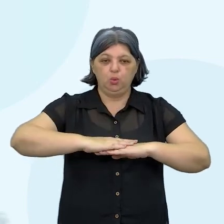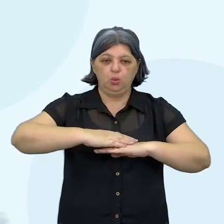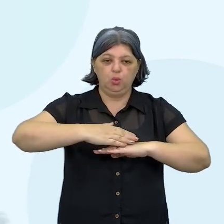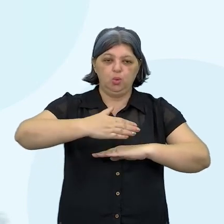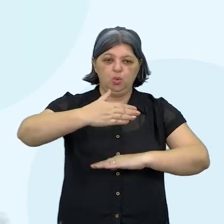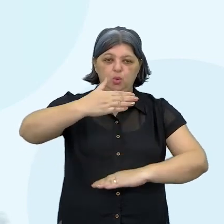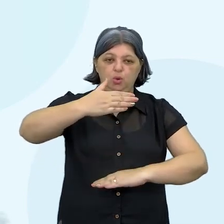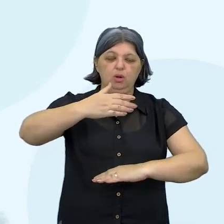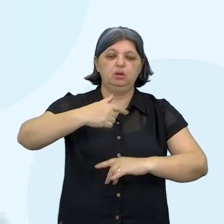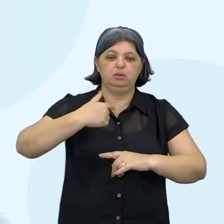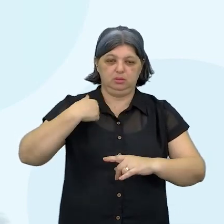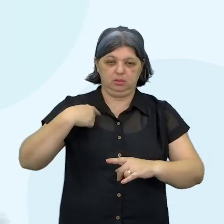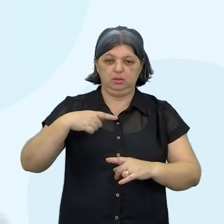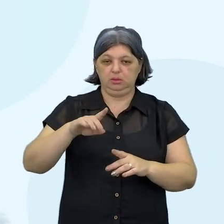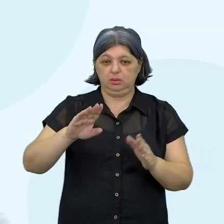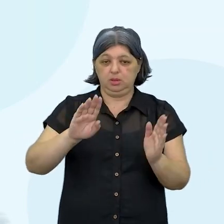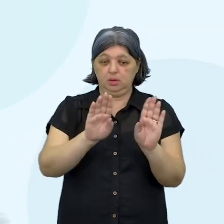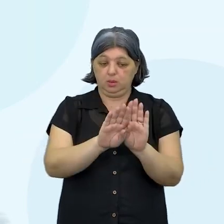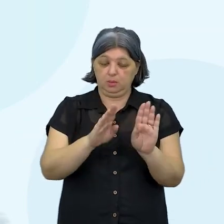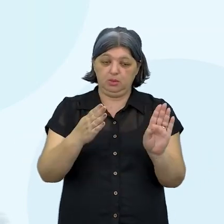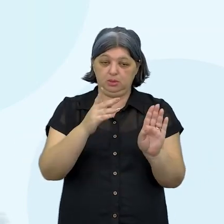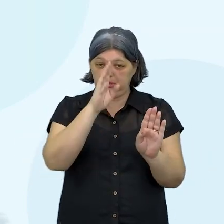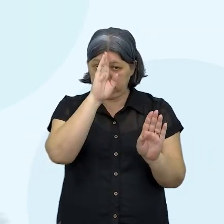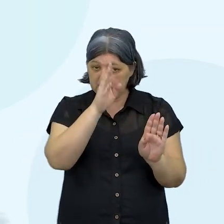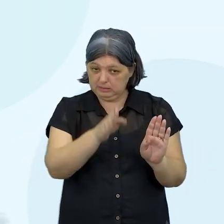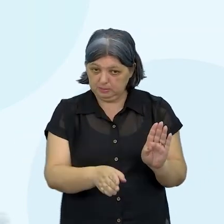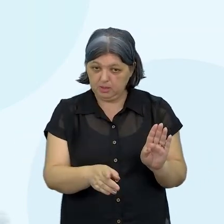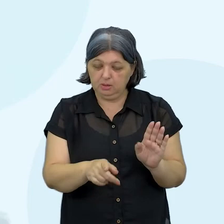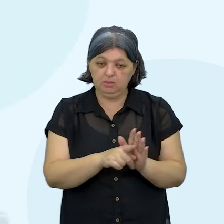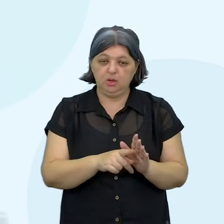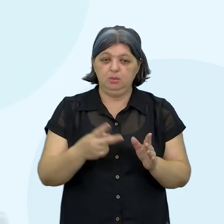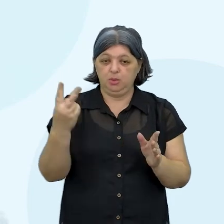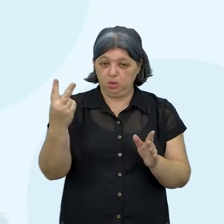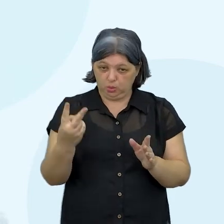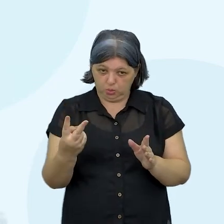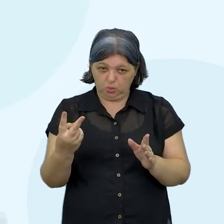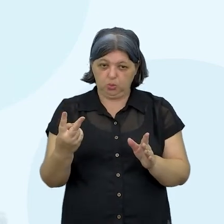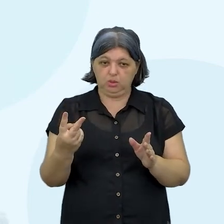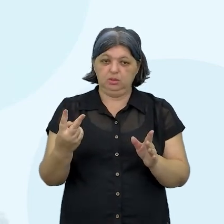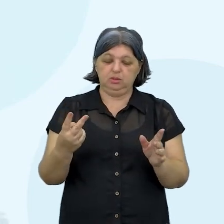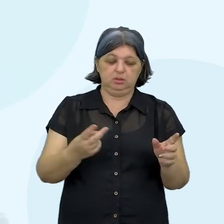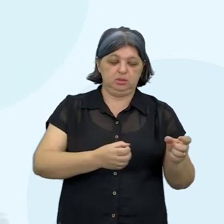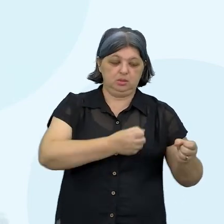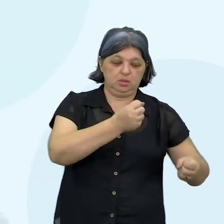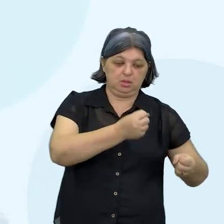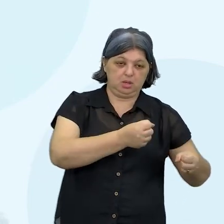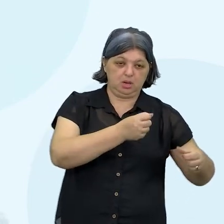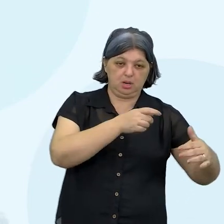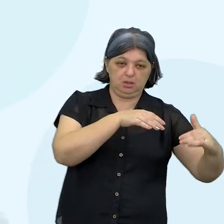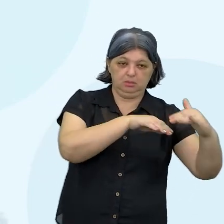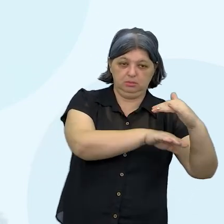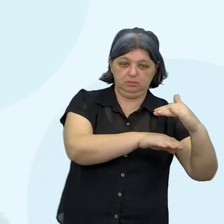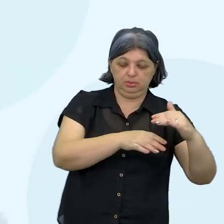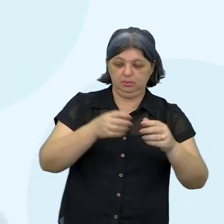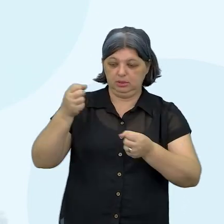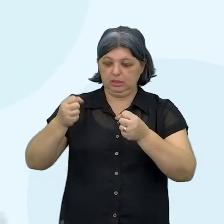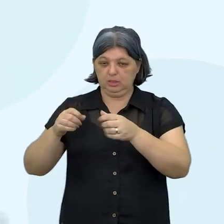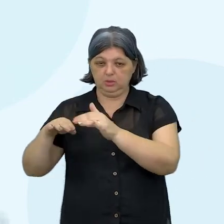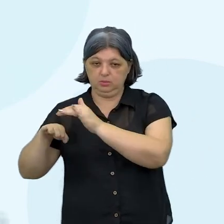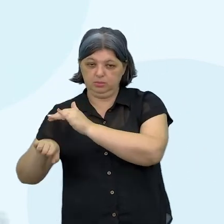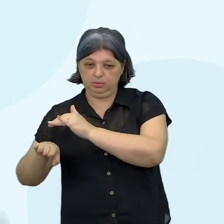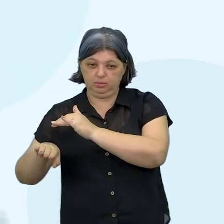principal, tá? Então a garagem ficaria aqui, né? Aqui pararia os carros e teria